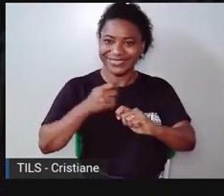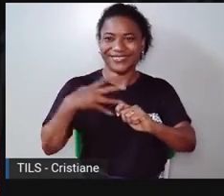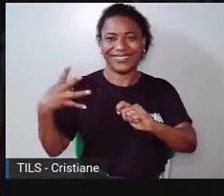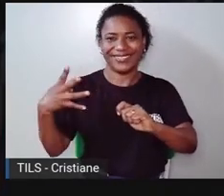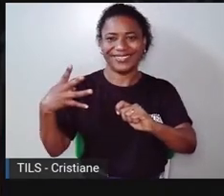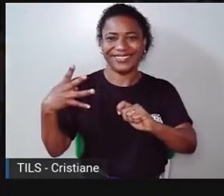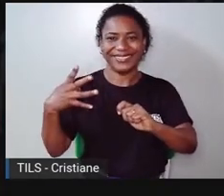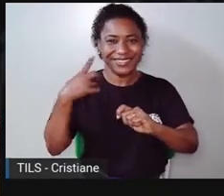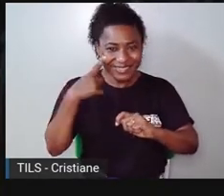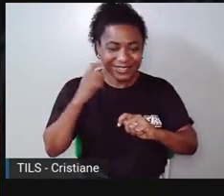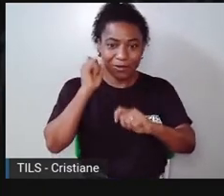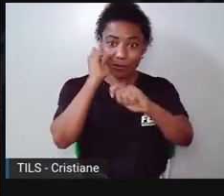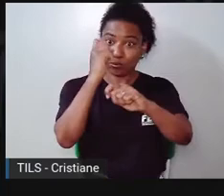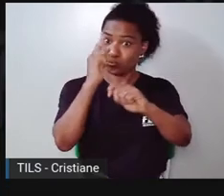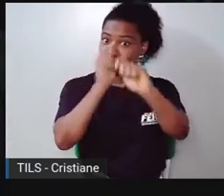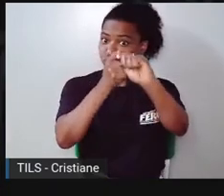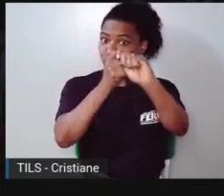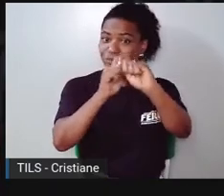Um, dois, três, quatro. Mais rápido.